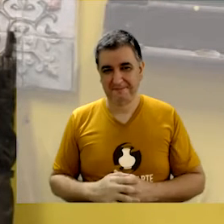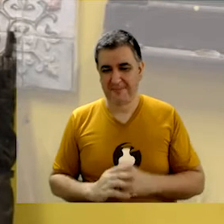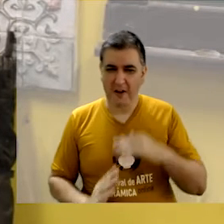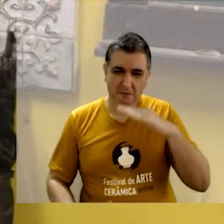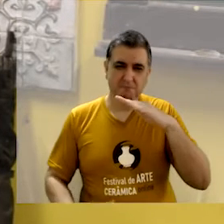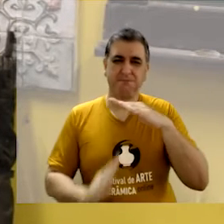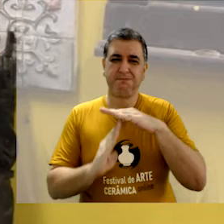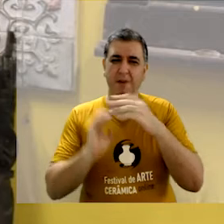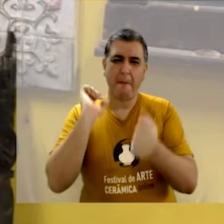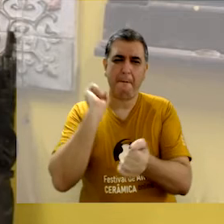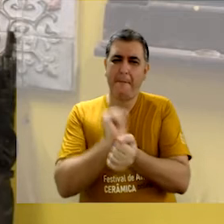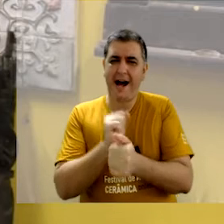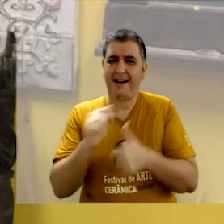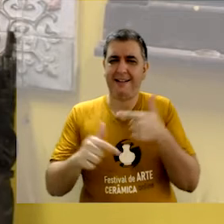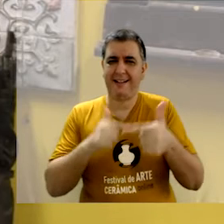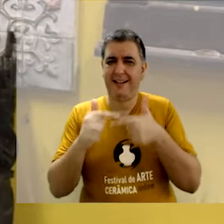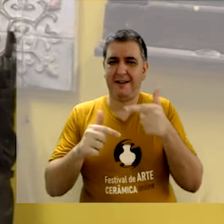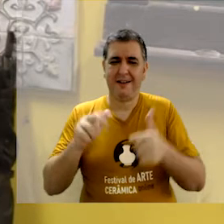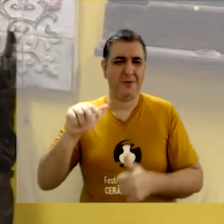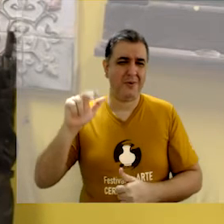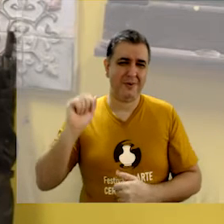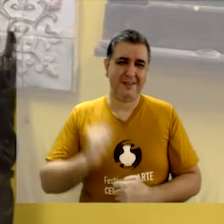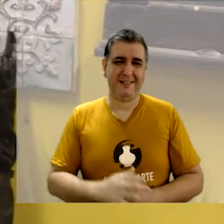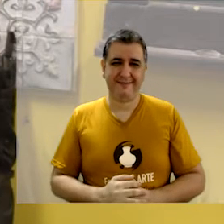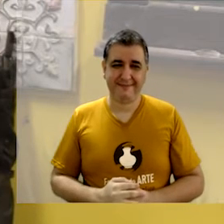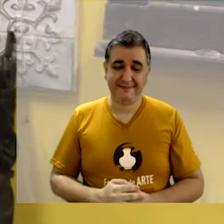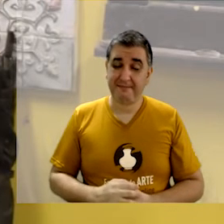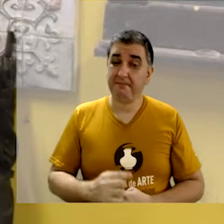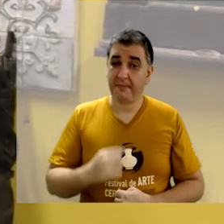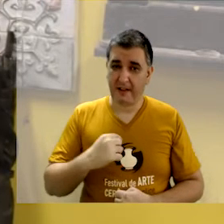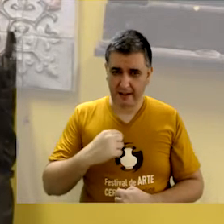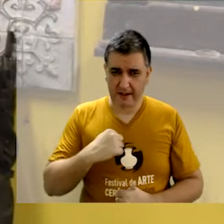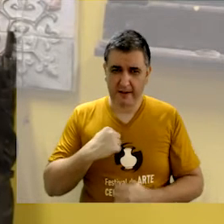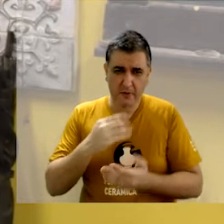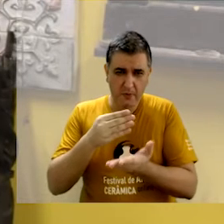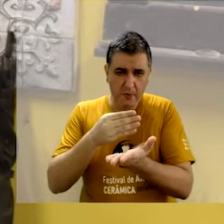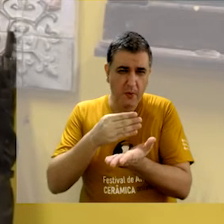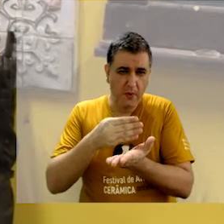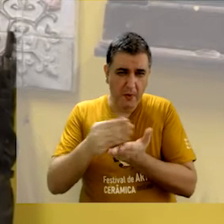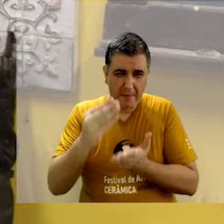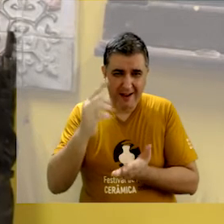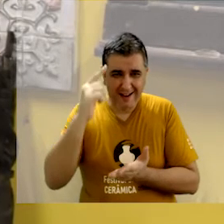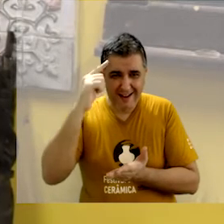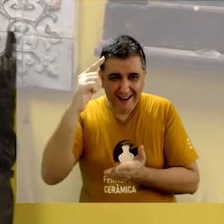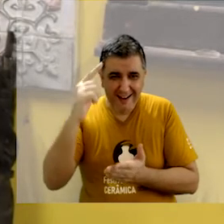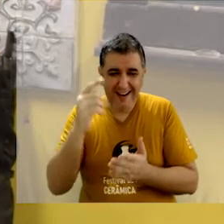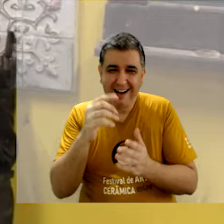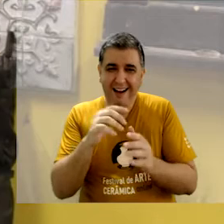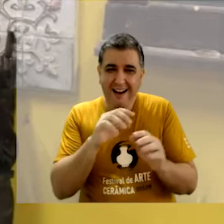no momento que eu concebo uma ideia para desenvolver, né, para